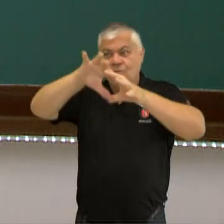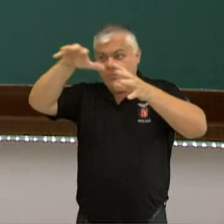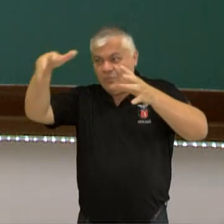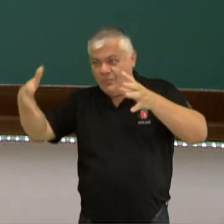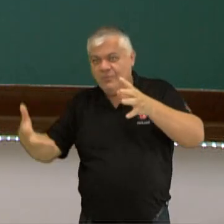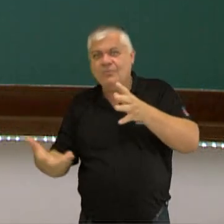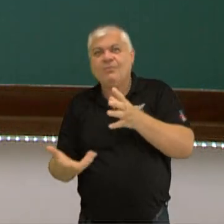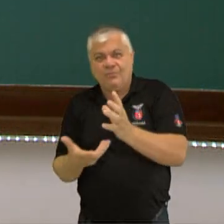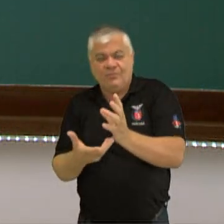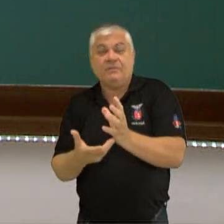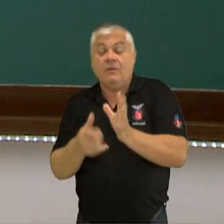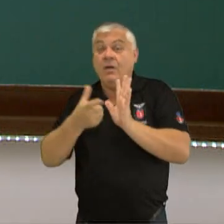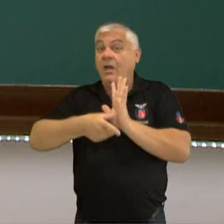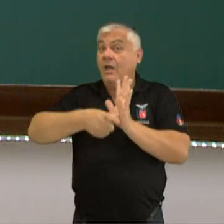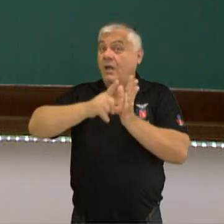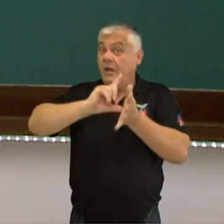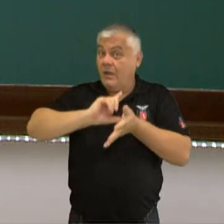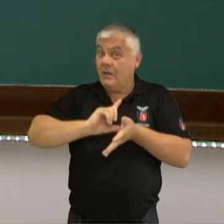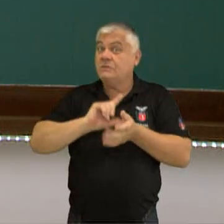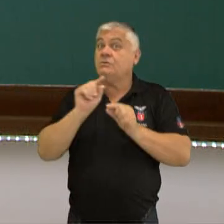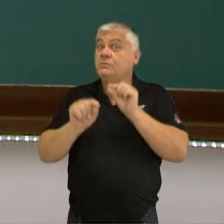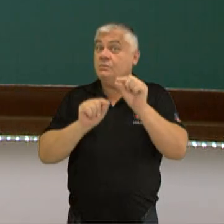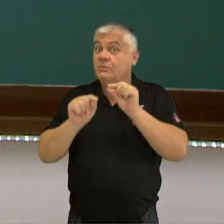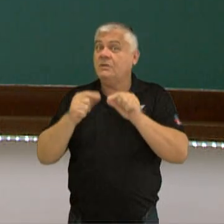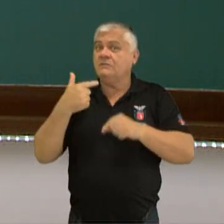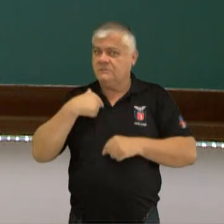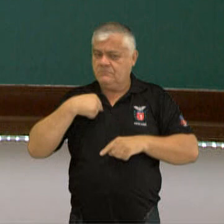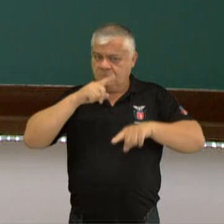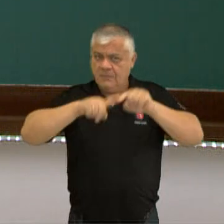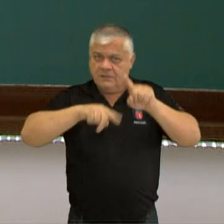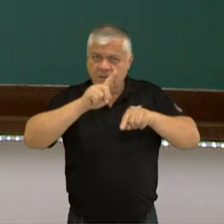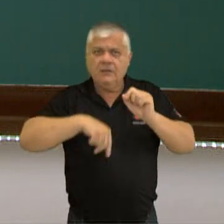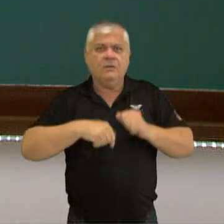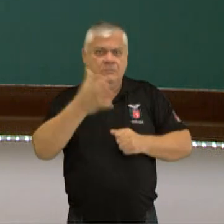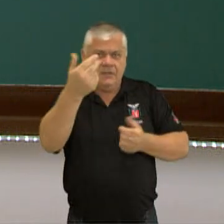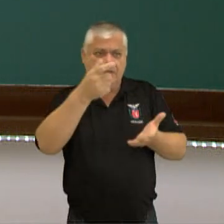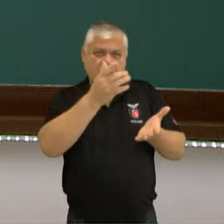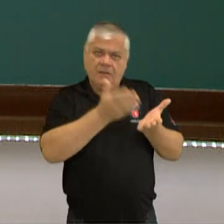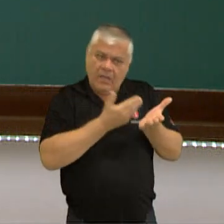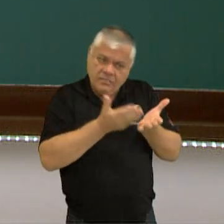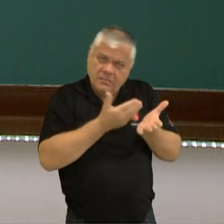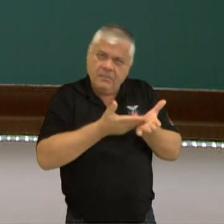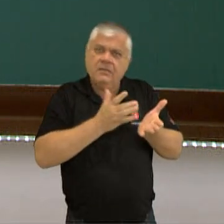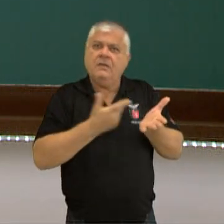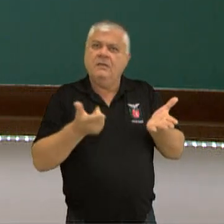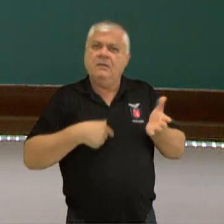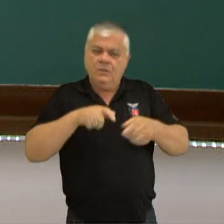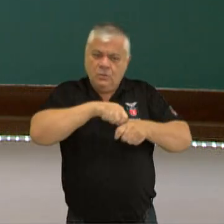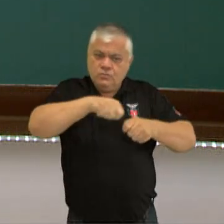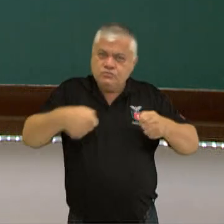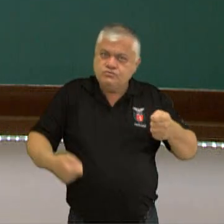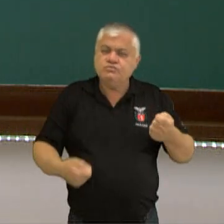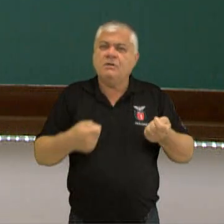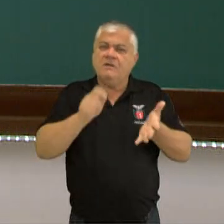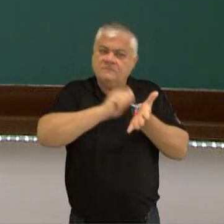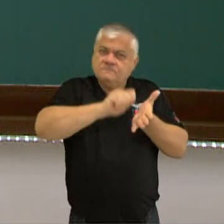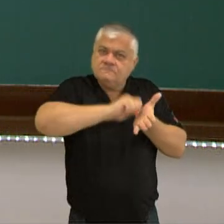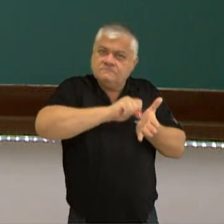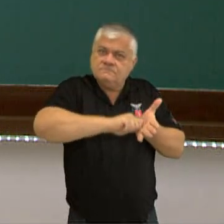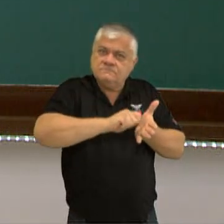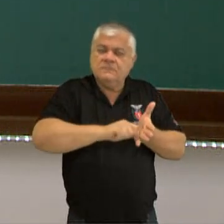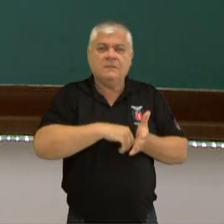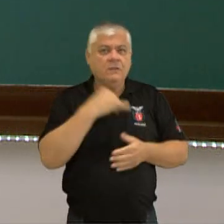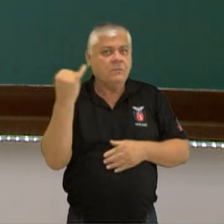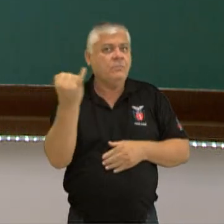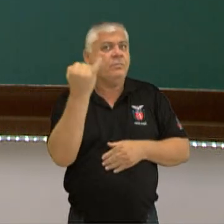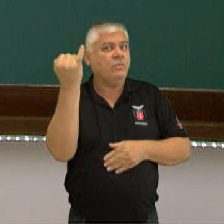atualmente. Então, antes de começar a nossa aula, você pegou o seu material? Pega o seu caderno, pega o seu penal e faça as anotações